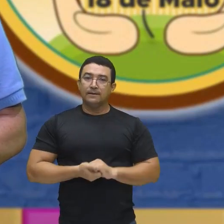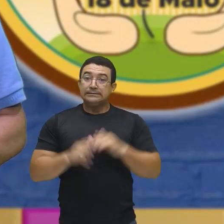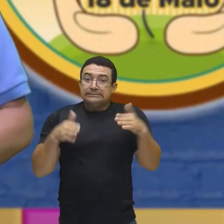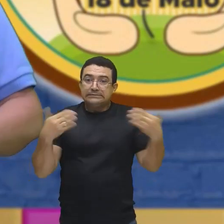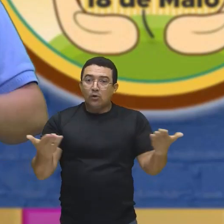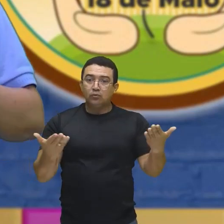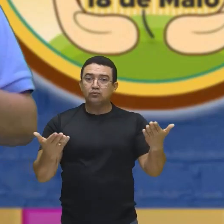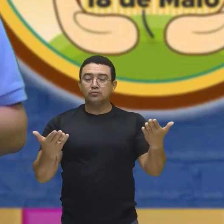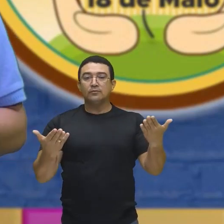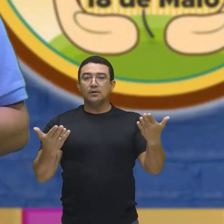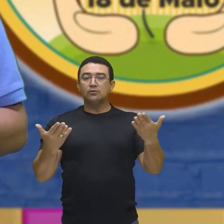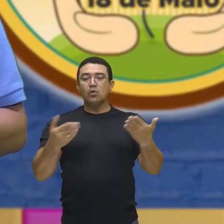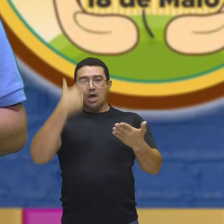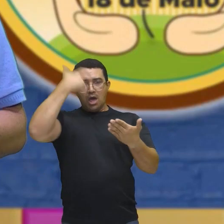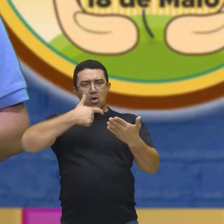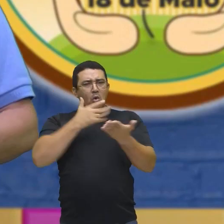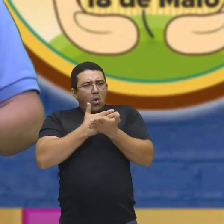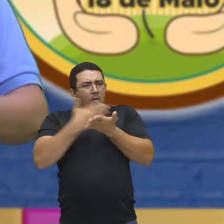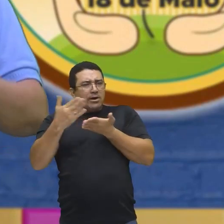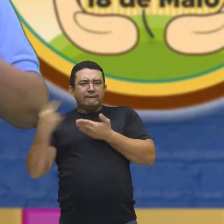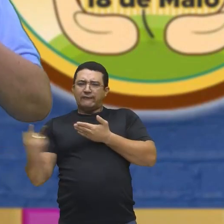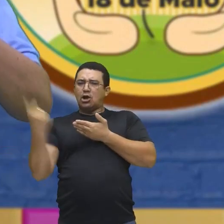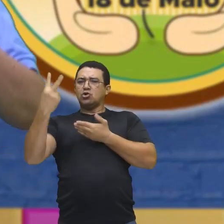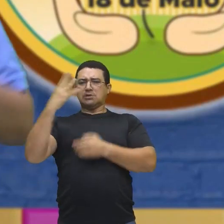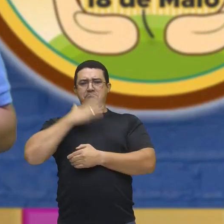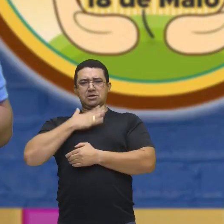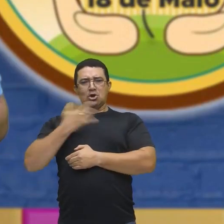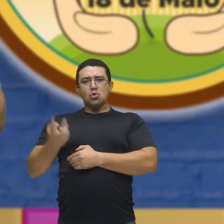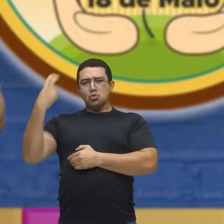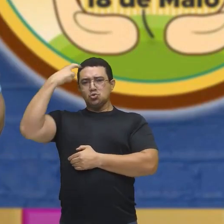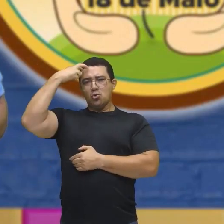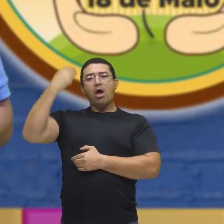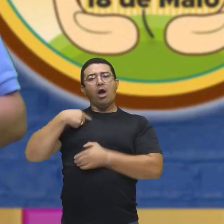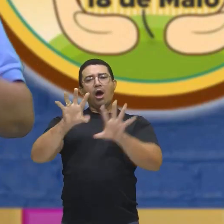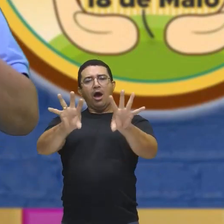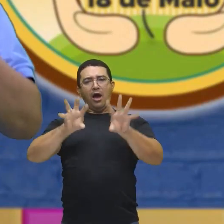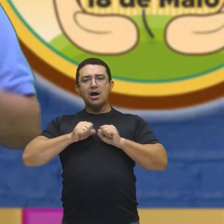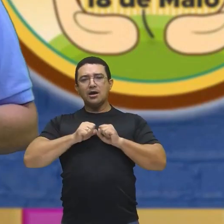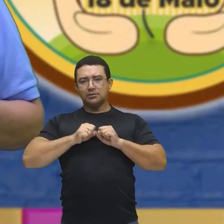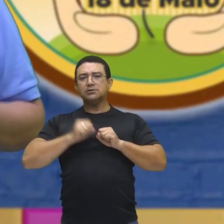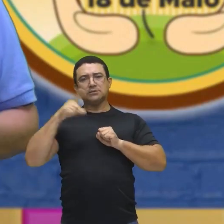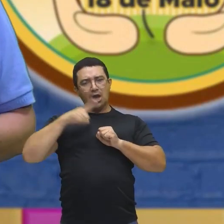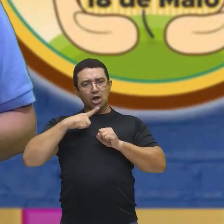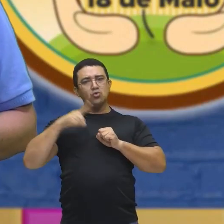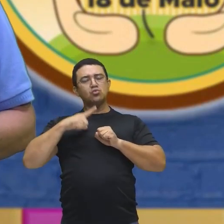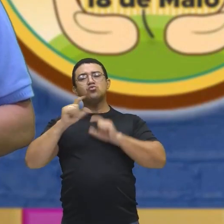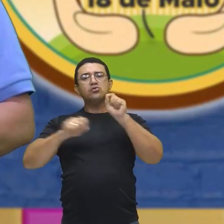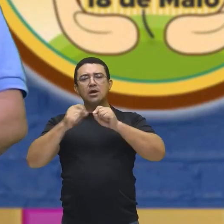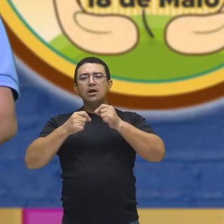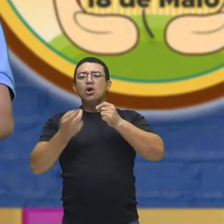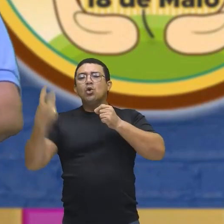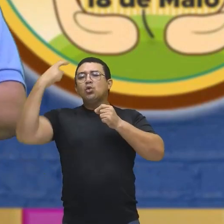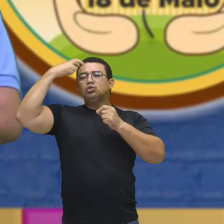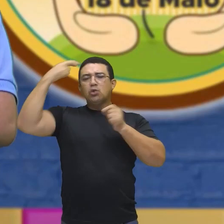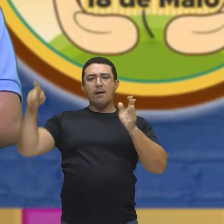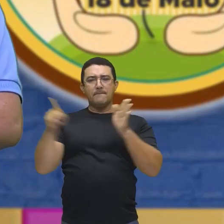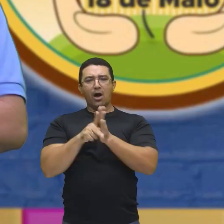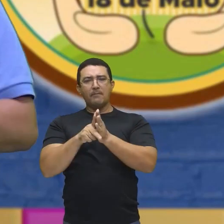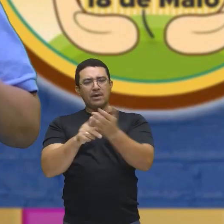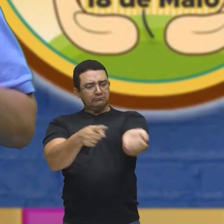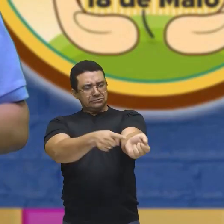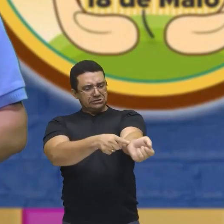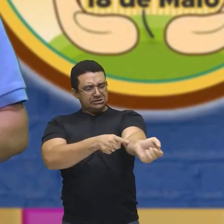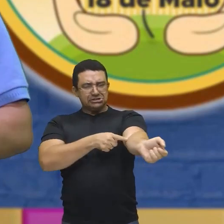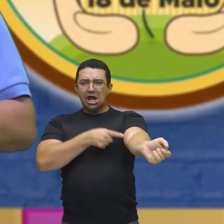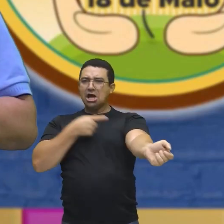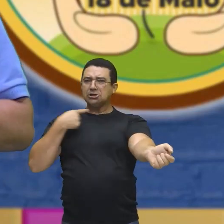partir daí, quando eu valorizo a minha cultura, quando eu assumo que eu tenho uma herança indígena correndo nas minhas veias,